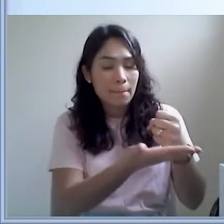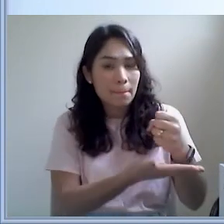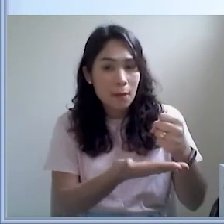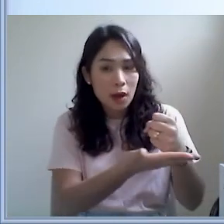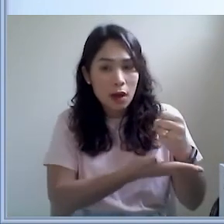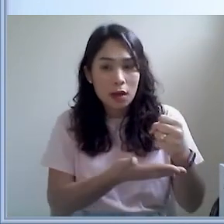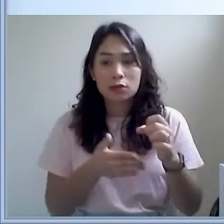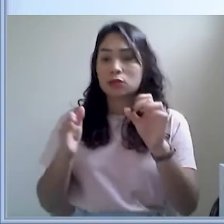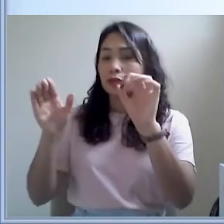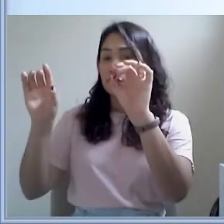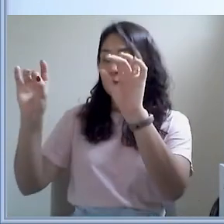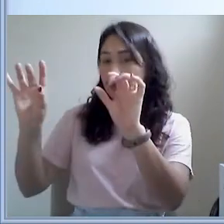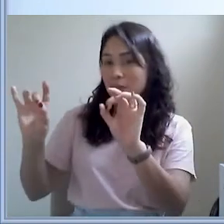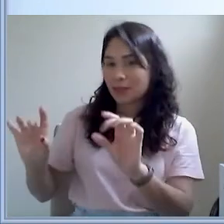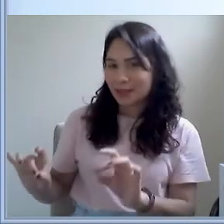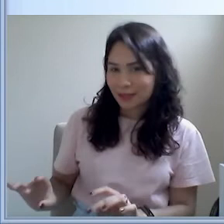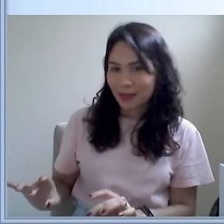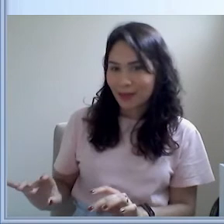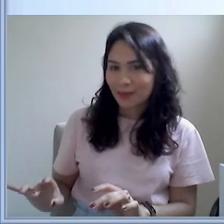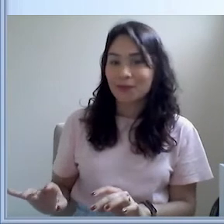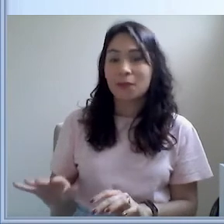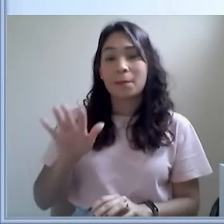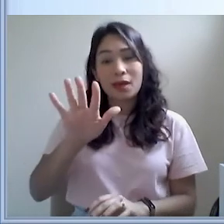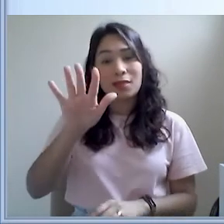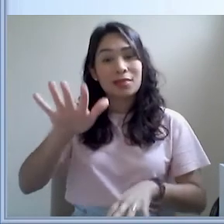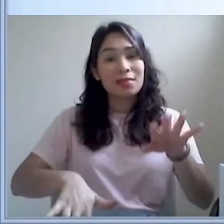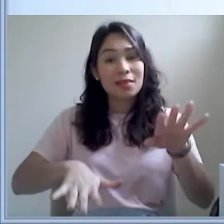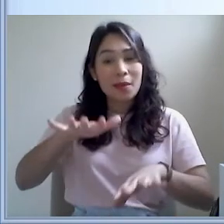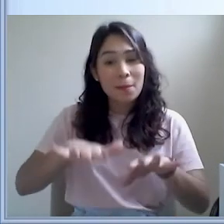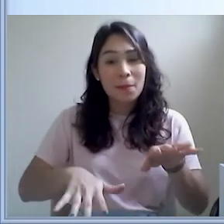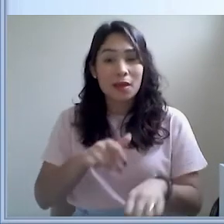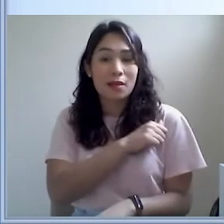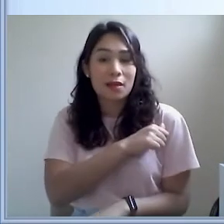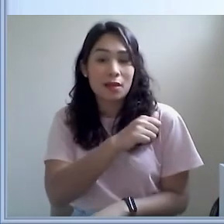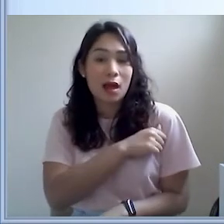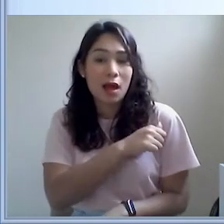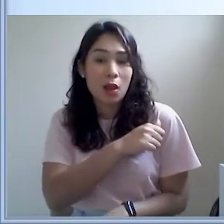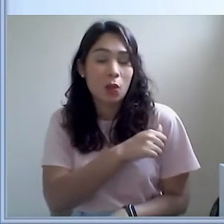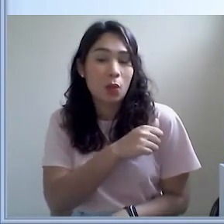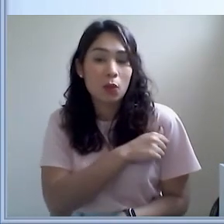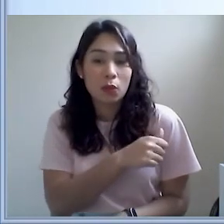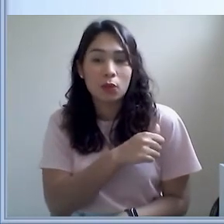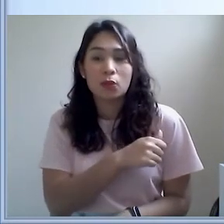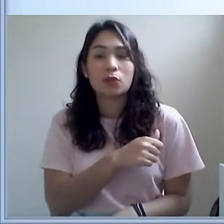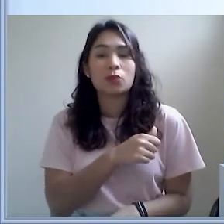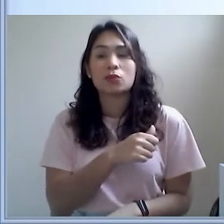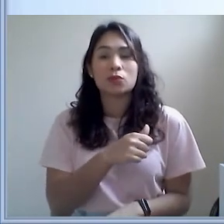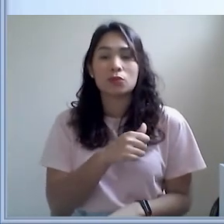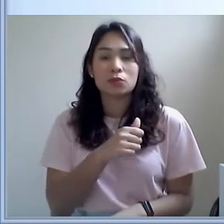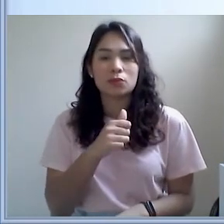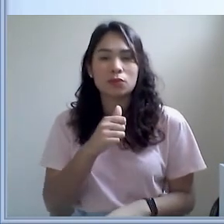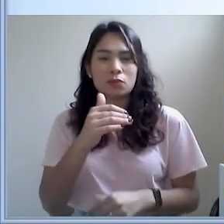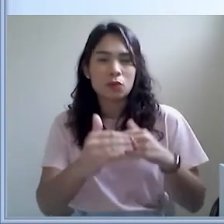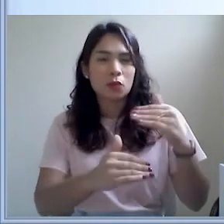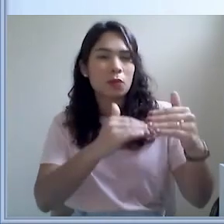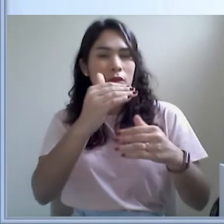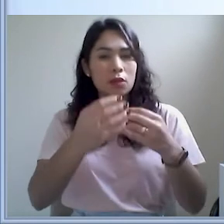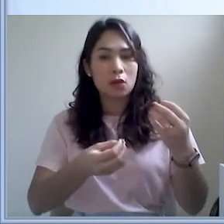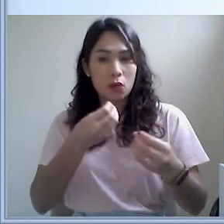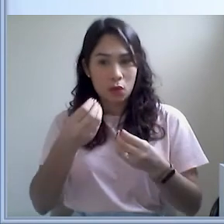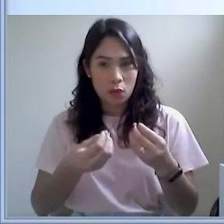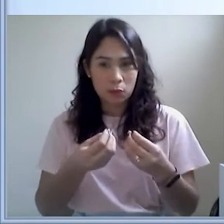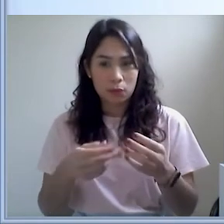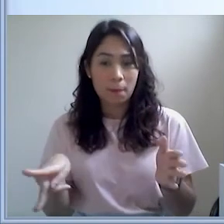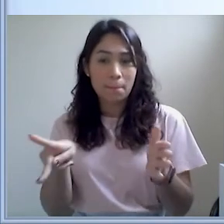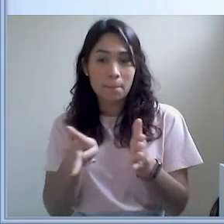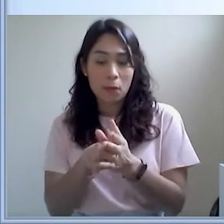de sistemas, de acordo com o avanço da complexidade de discussão dos temas vinculados à oferta das disciplinas